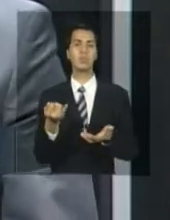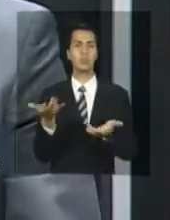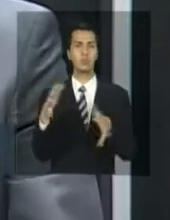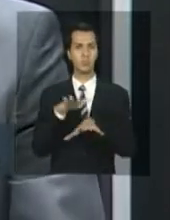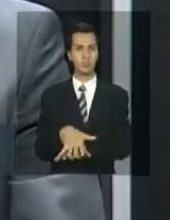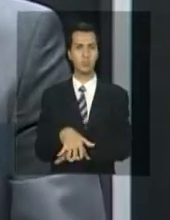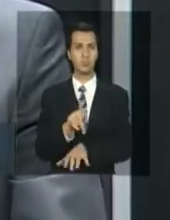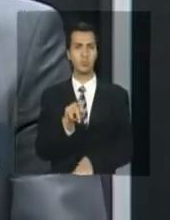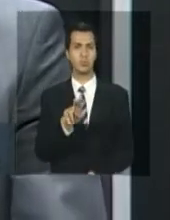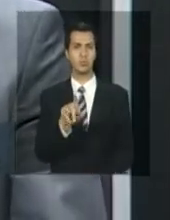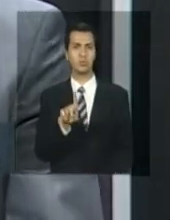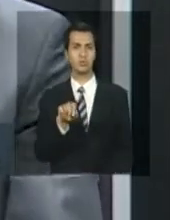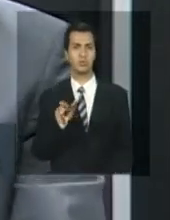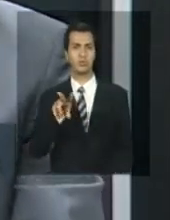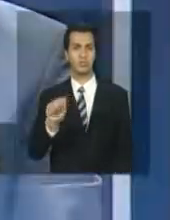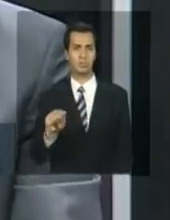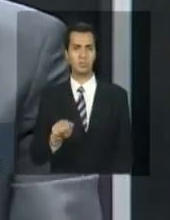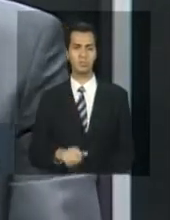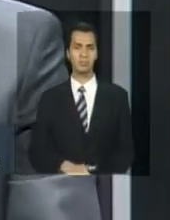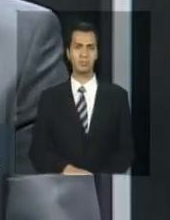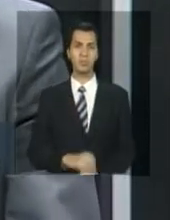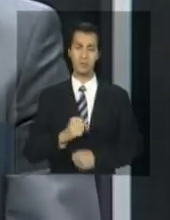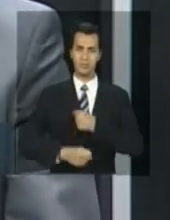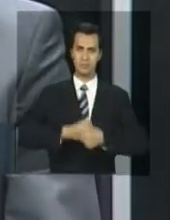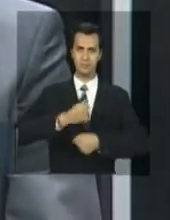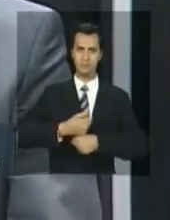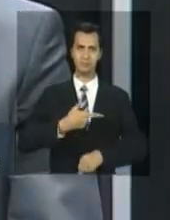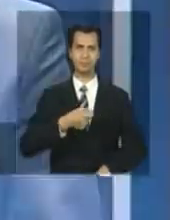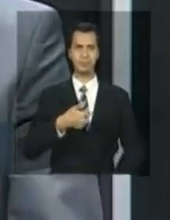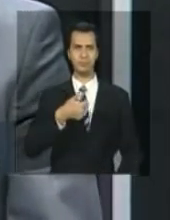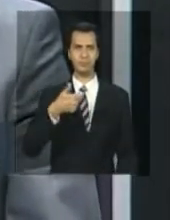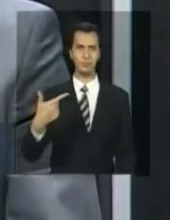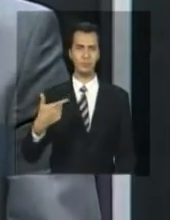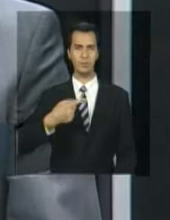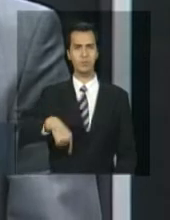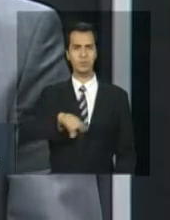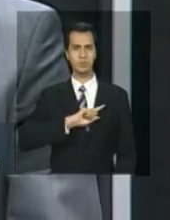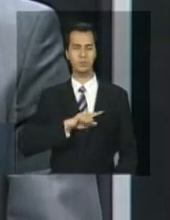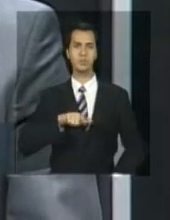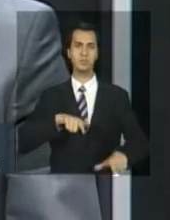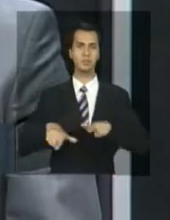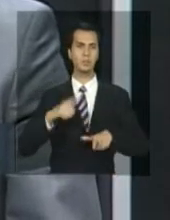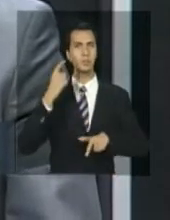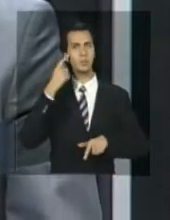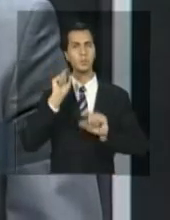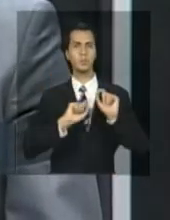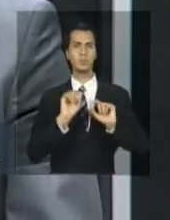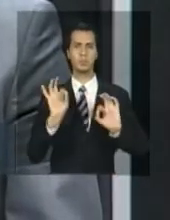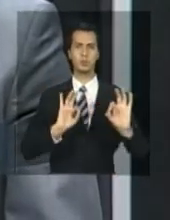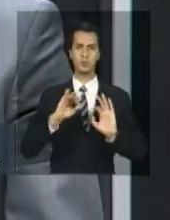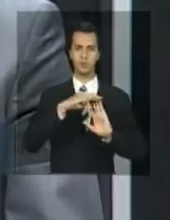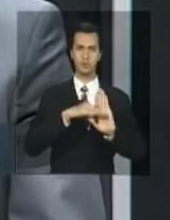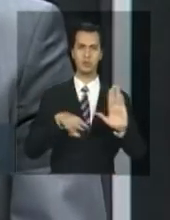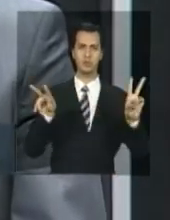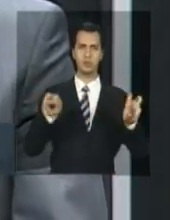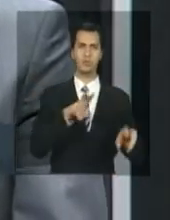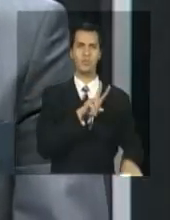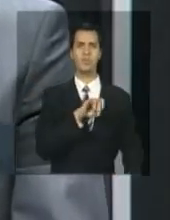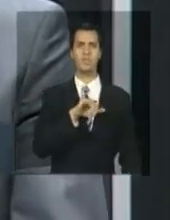produtiva. Também nesse ano, as ações previstas no âmbito do Viver Sem